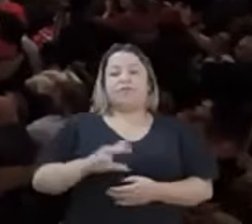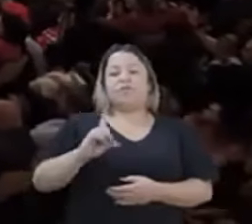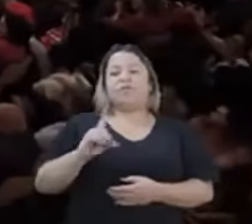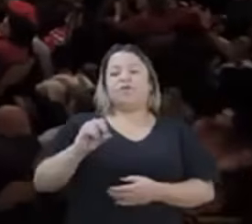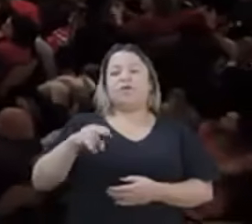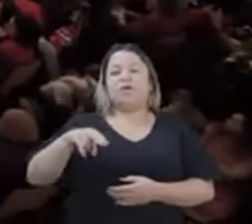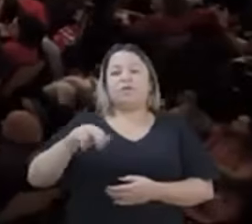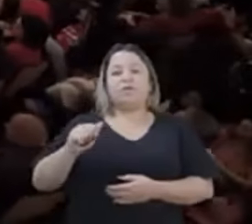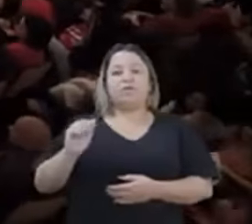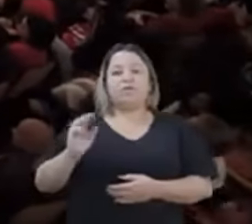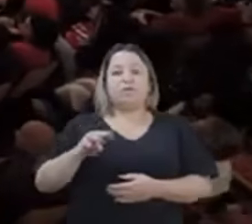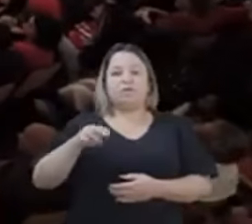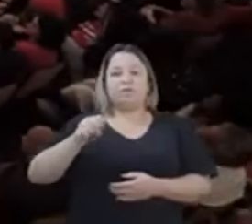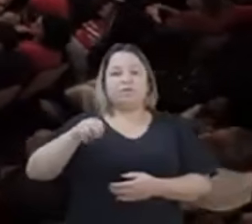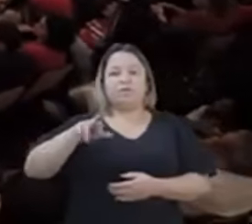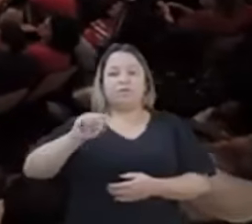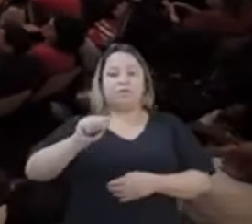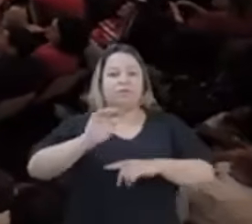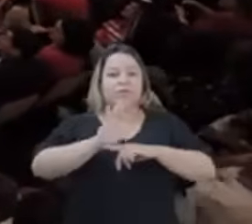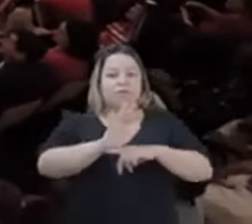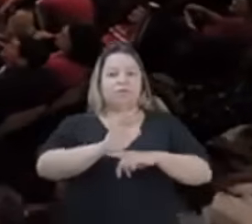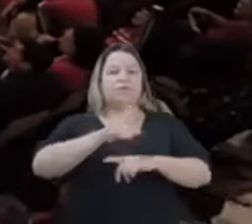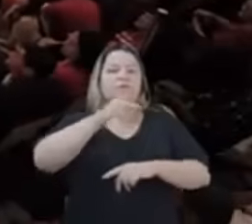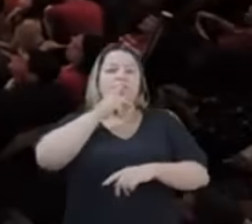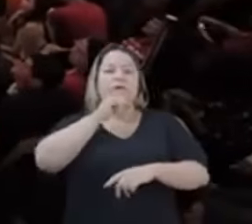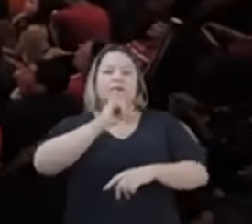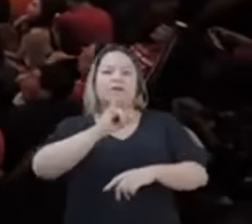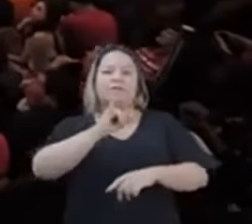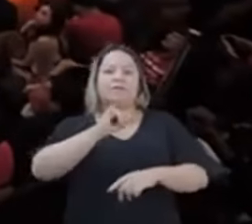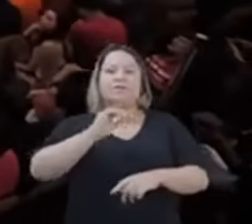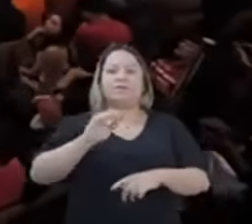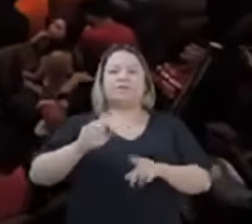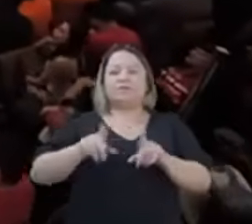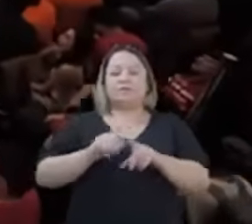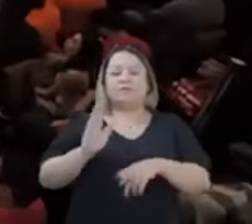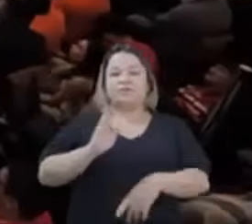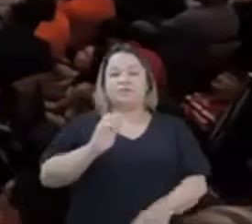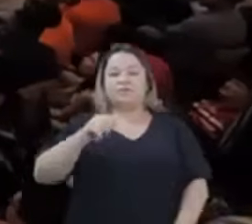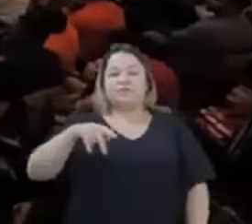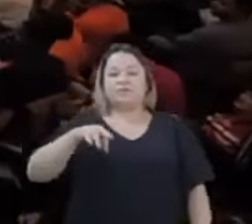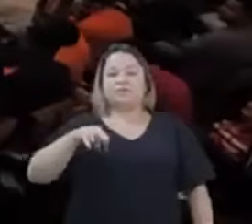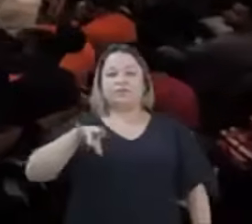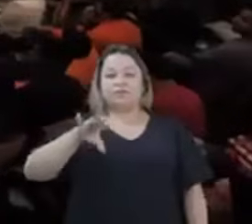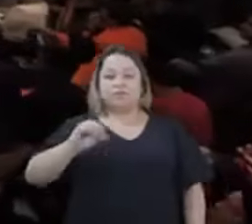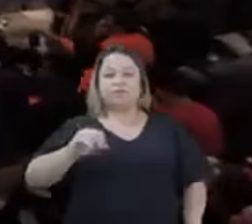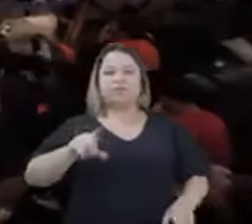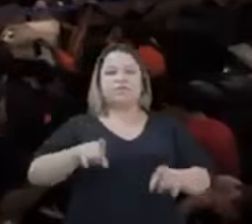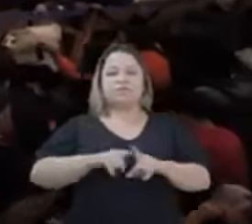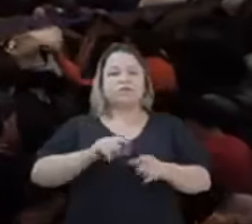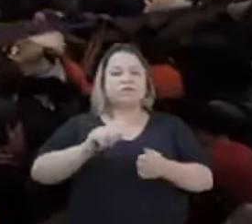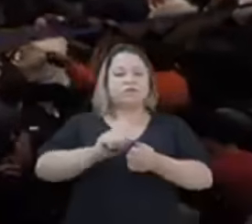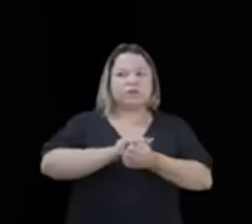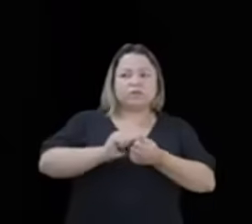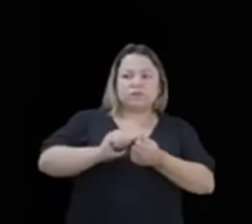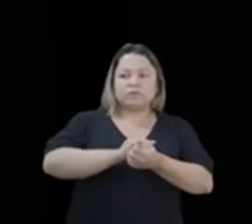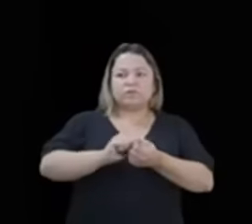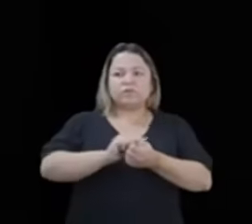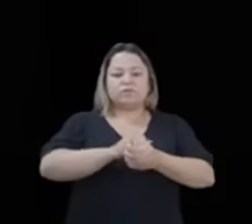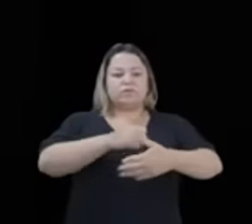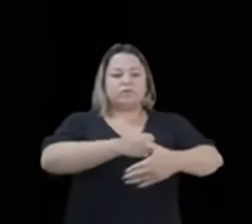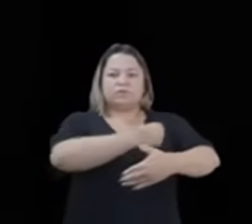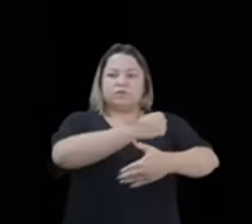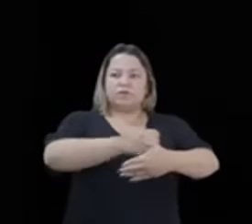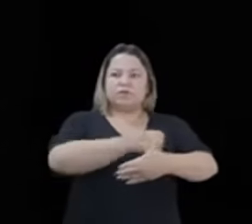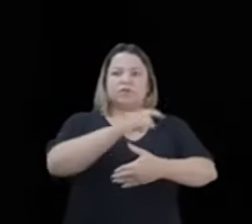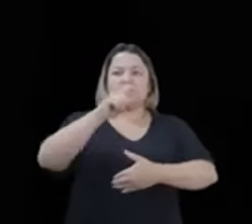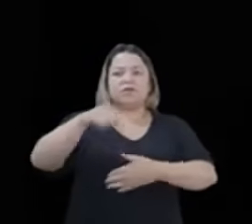que ajudou meu pai, que não está mais entre nós, seu Antônio, a criar os filhos, sendo lavadeira e sendo cozinheira, e